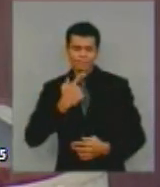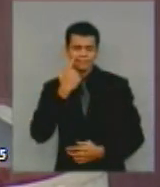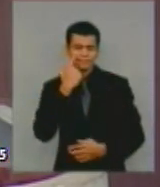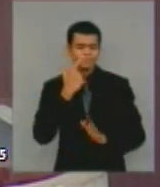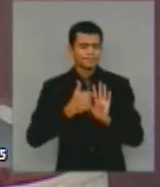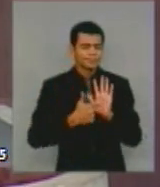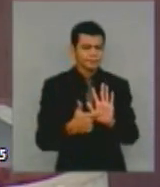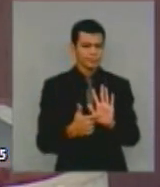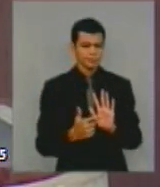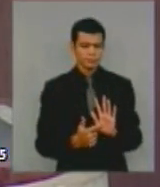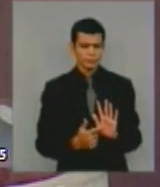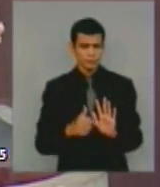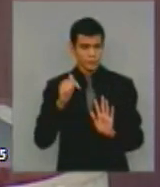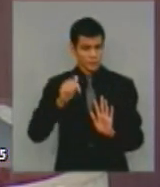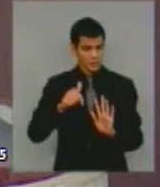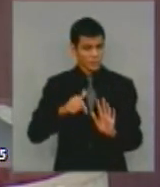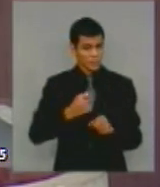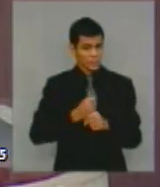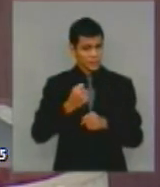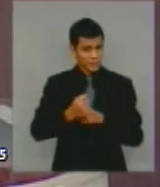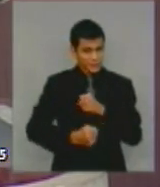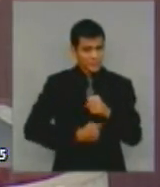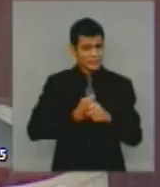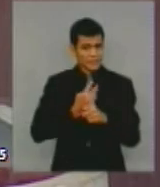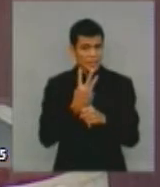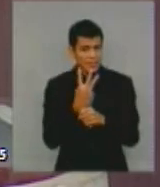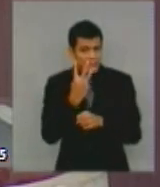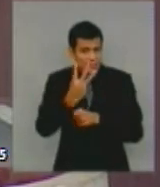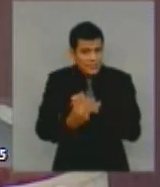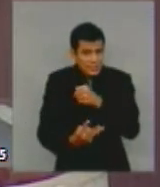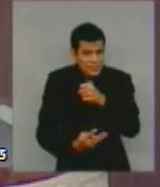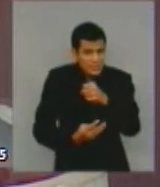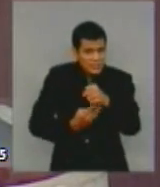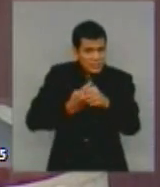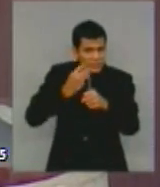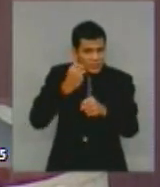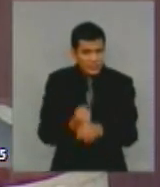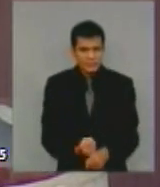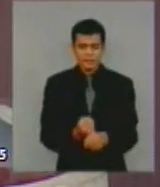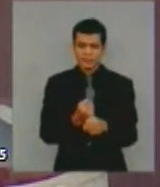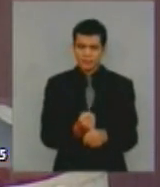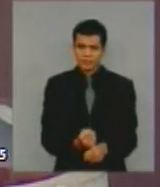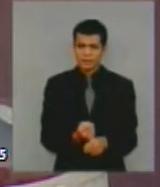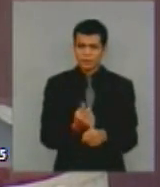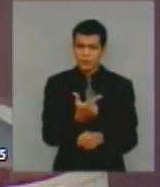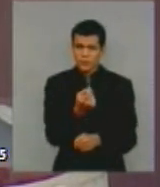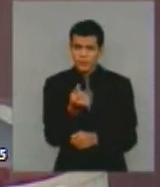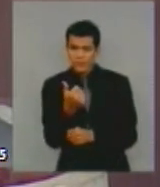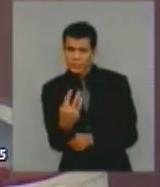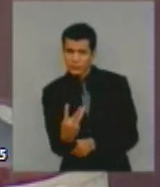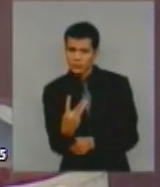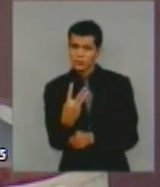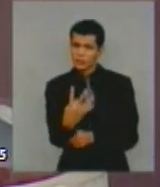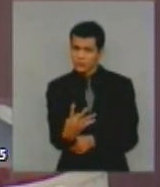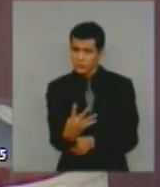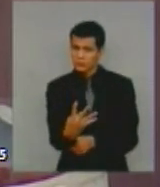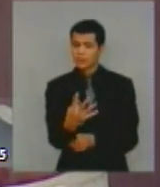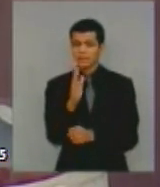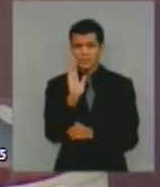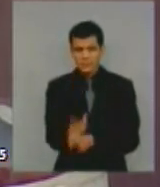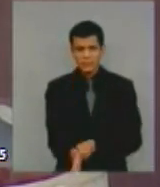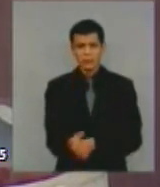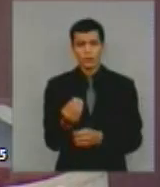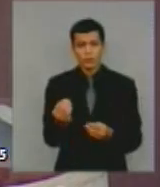ano que nós sofremos, o terceiro ano de seca, agora, 2014, a fruticultura irrigada, deputado Moisés,